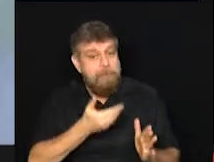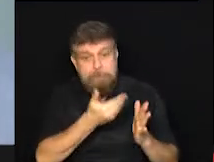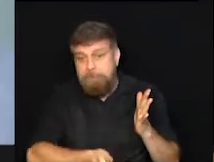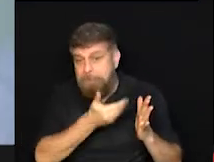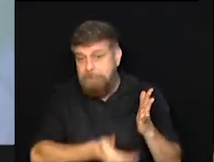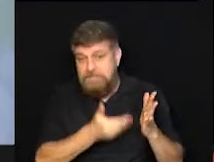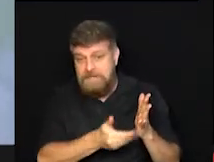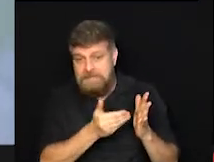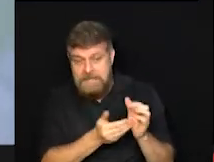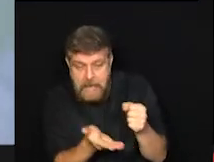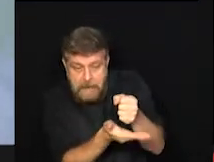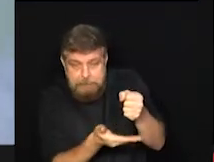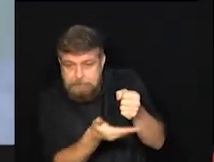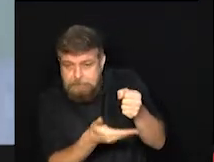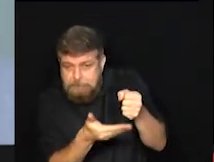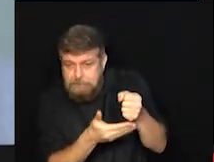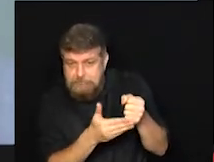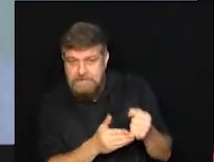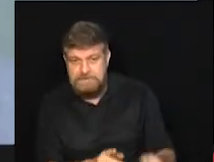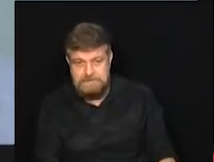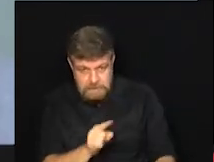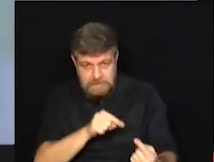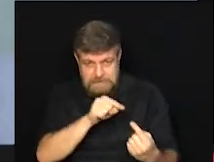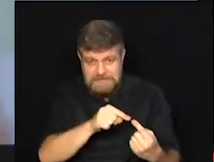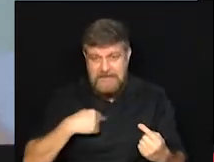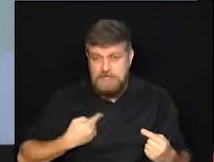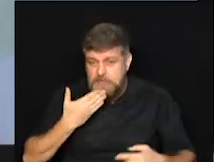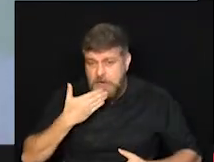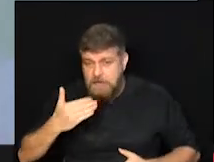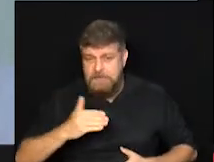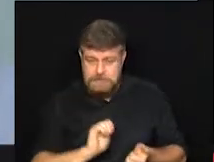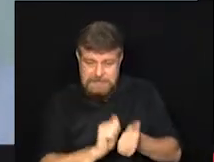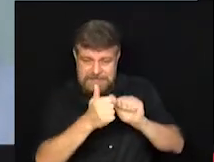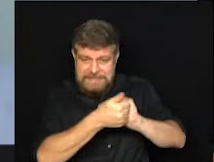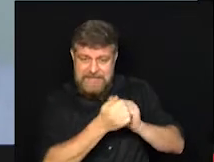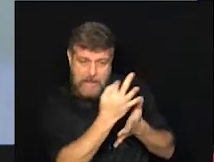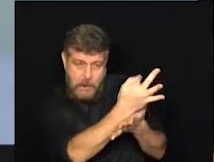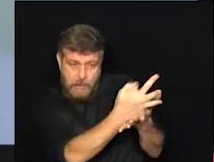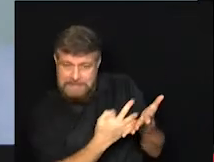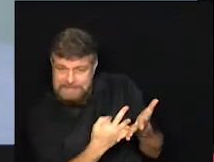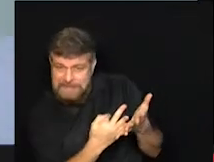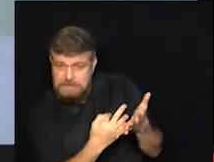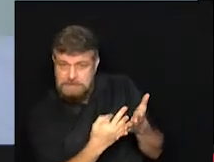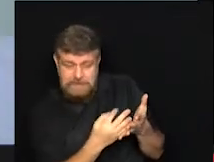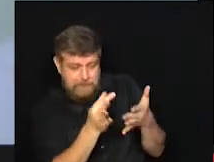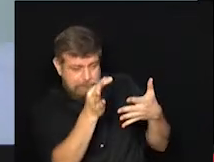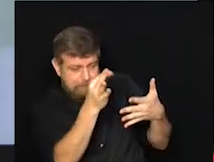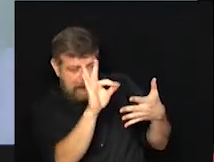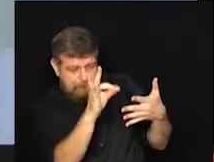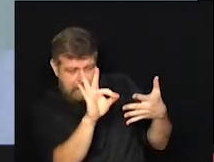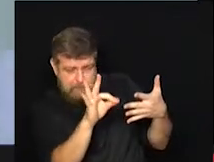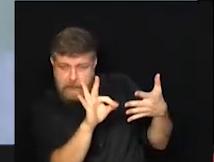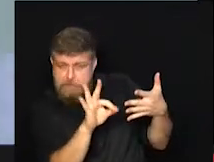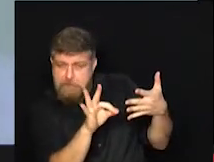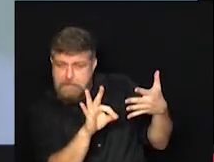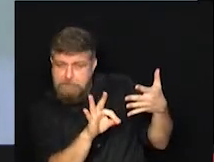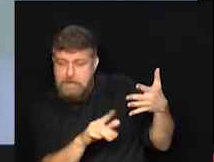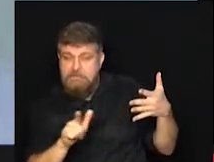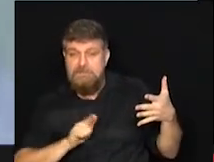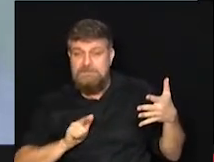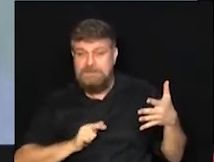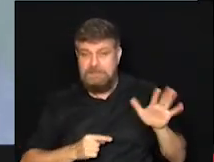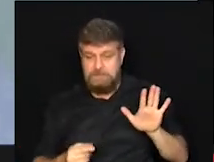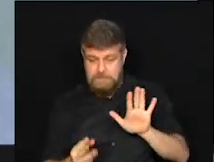que nós estamos pedindo de alteração é a questão da escrita, estamos pedindo, inserindo novas atribuições